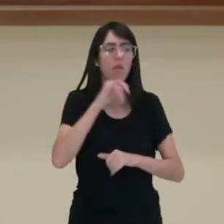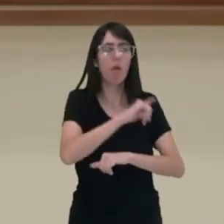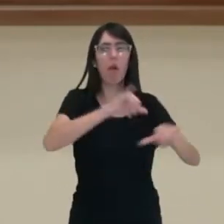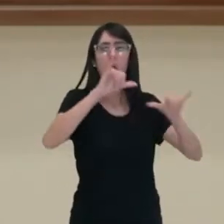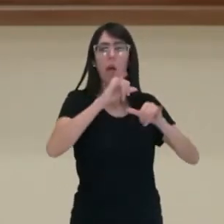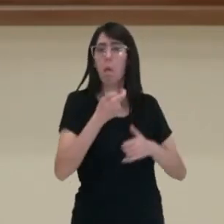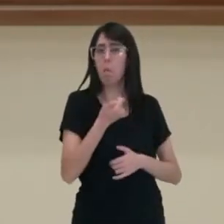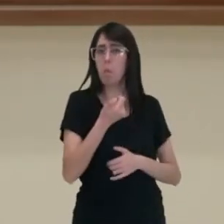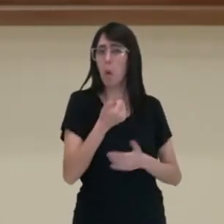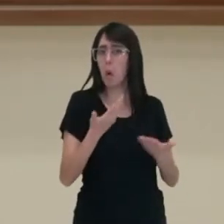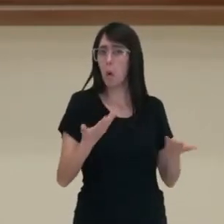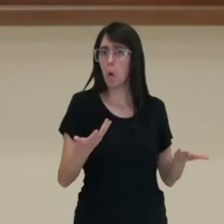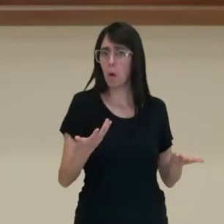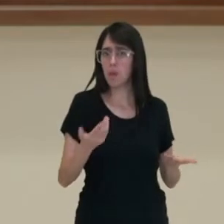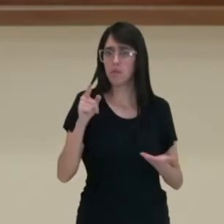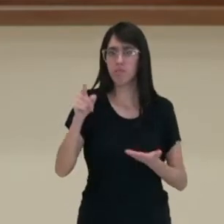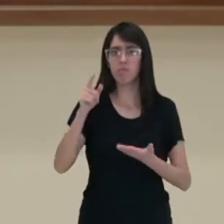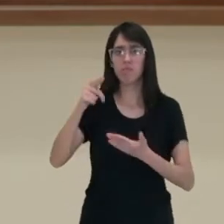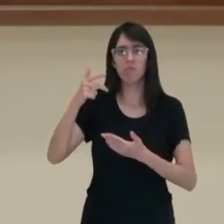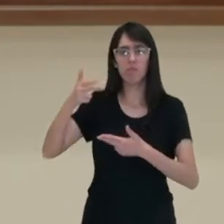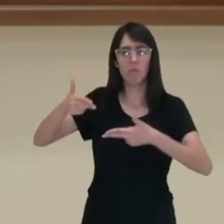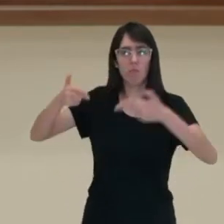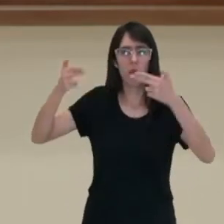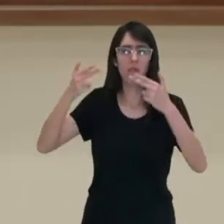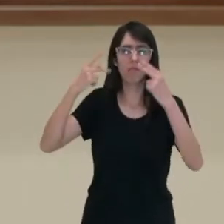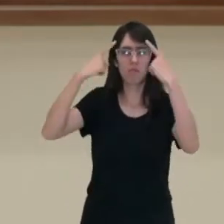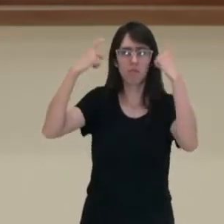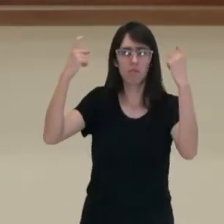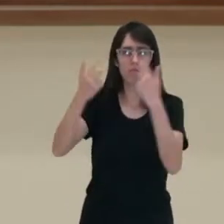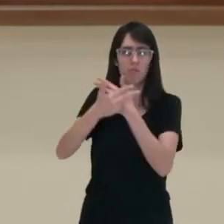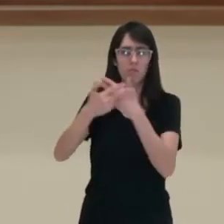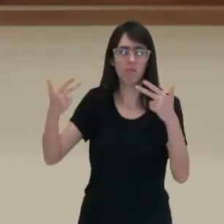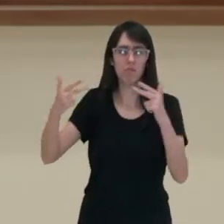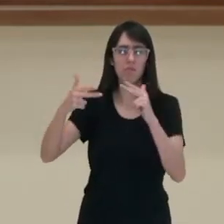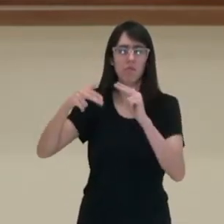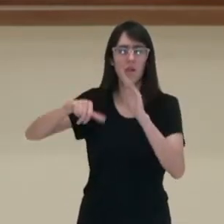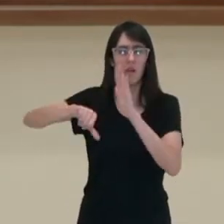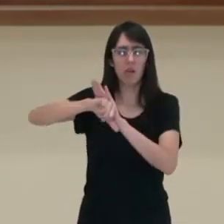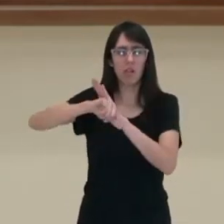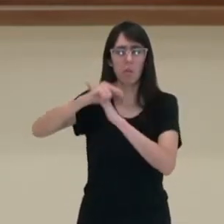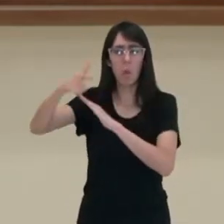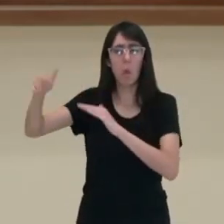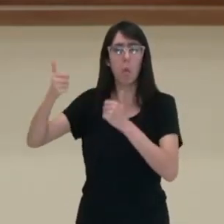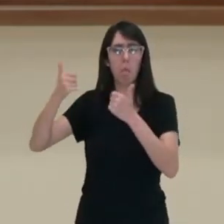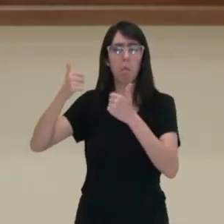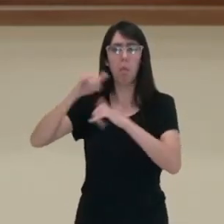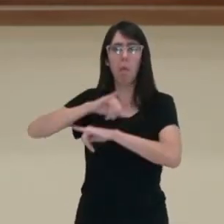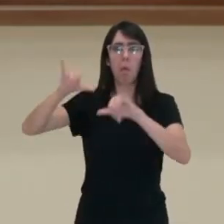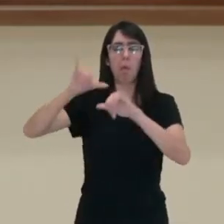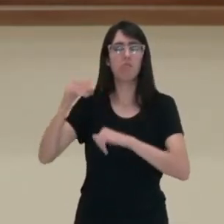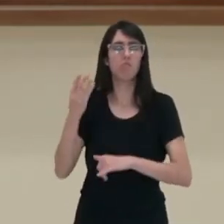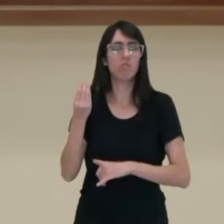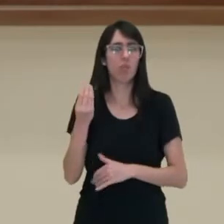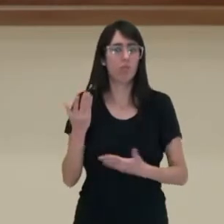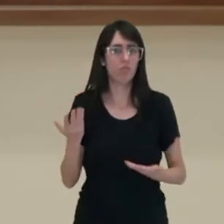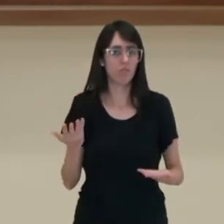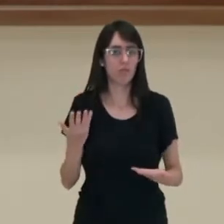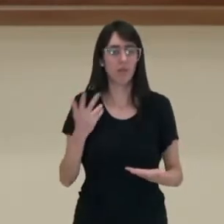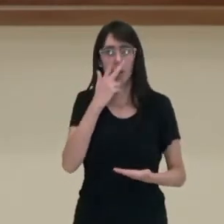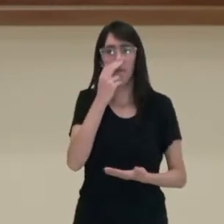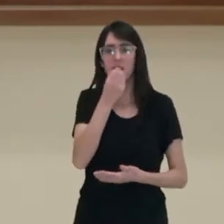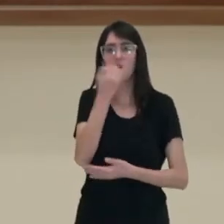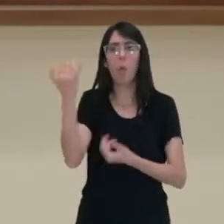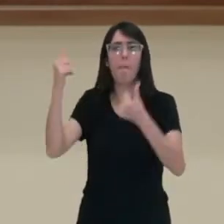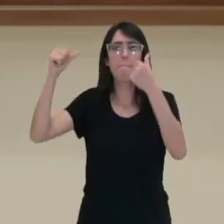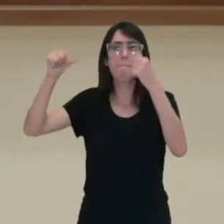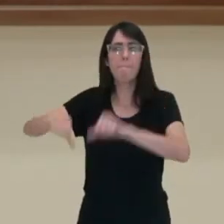alguns criminosos, eles são categorizados de maneira de maneira mais ou menos marginalizada,